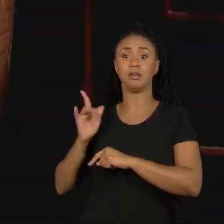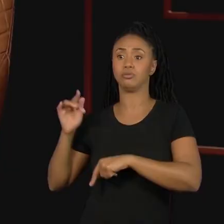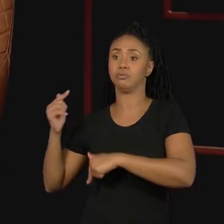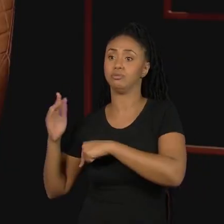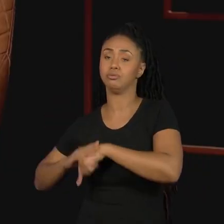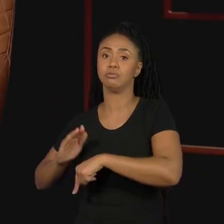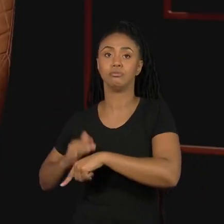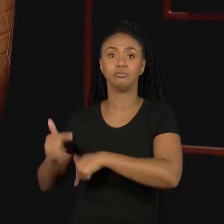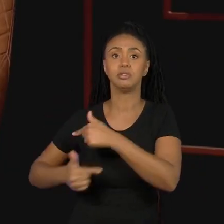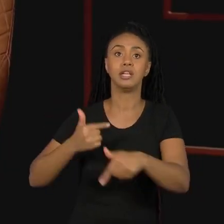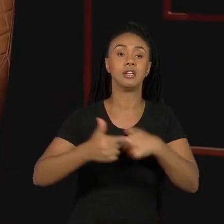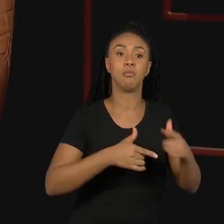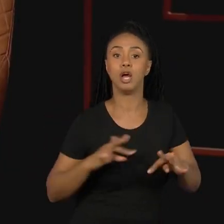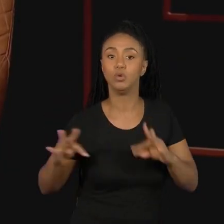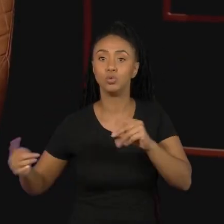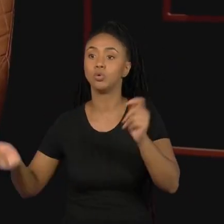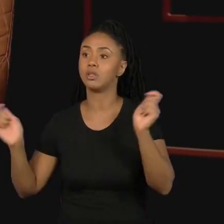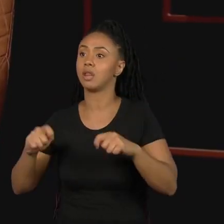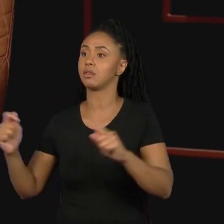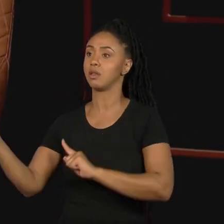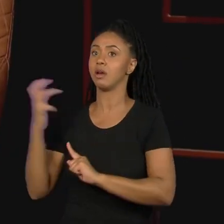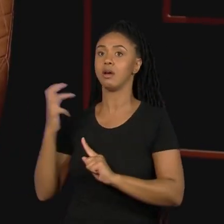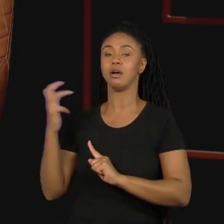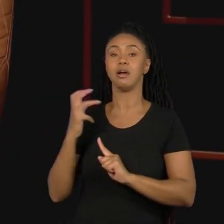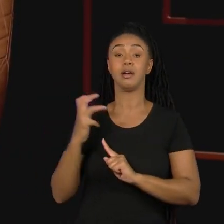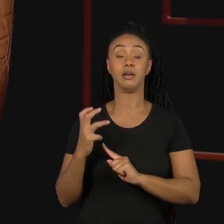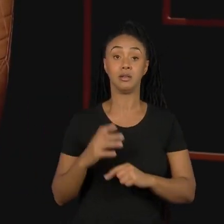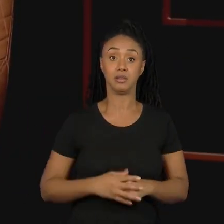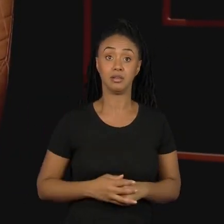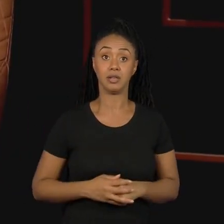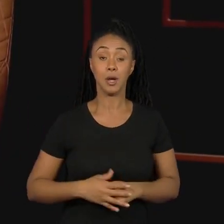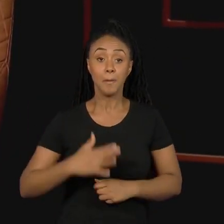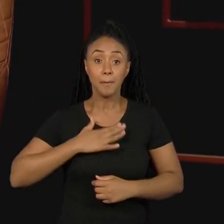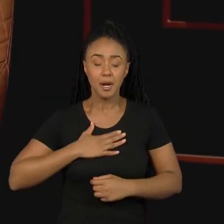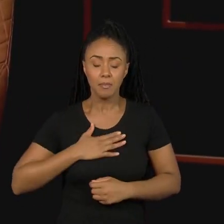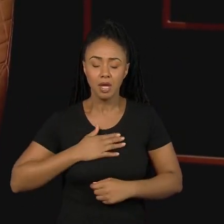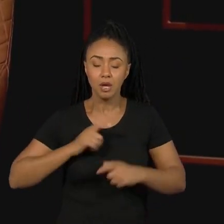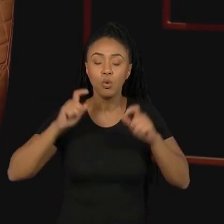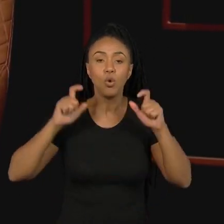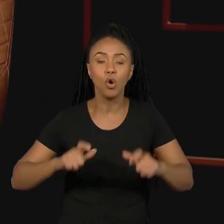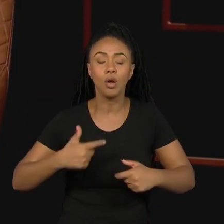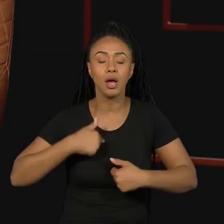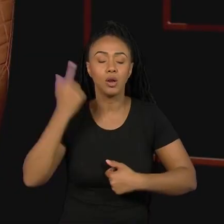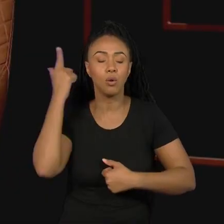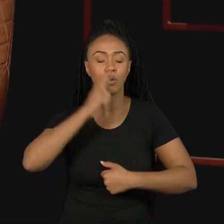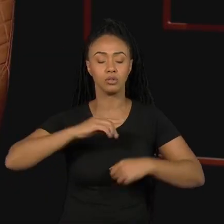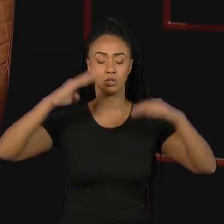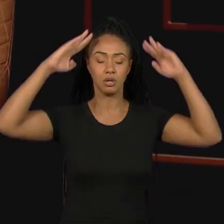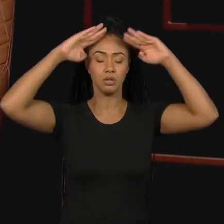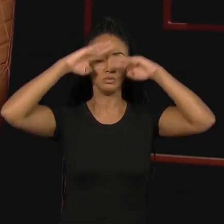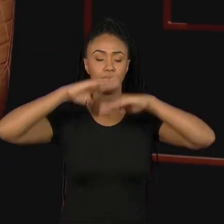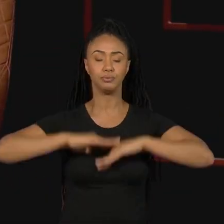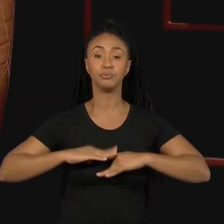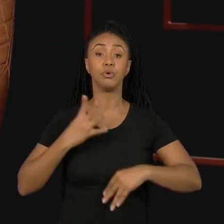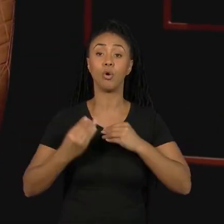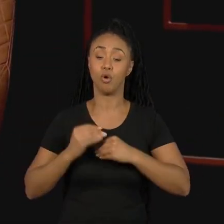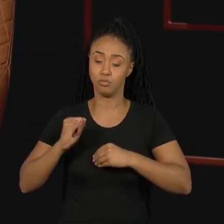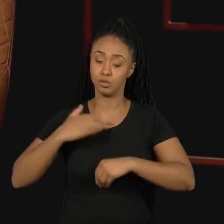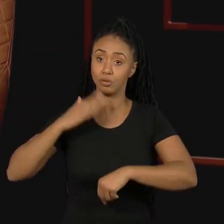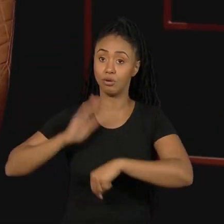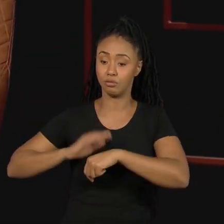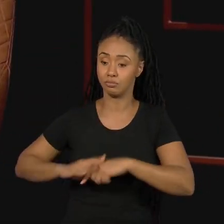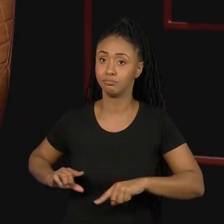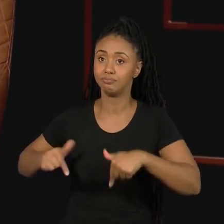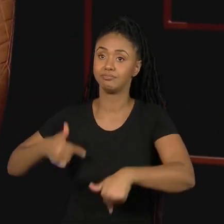é lugar de reflexão. A minha meditação profunda se faz quando eu estou trabalhando. Porque é quando eu